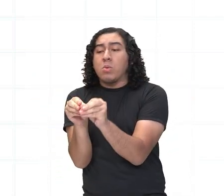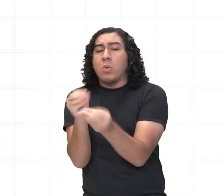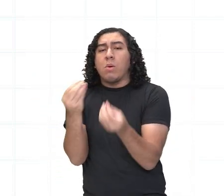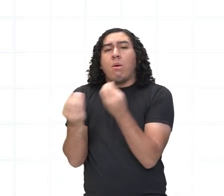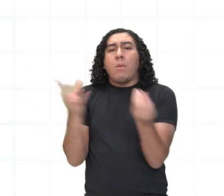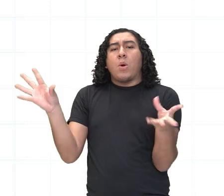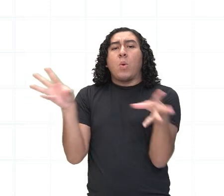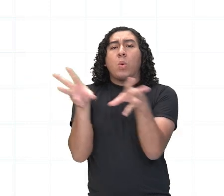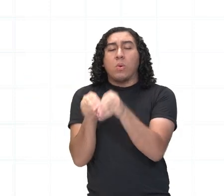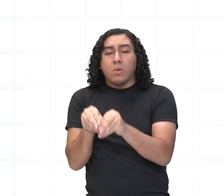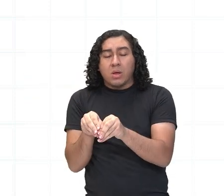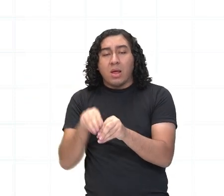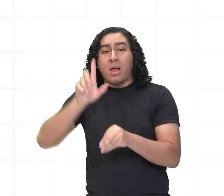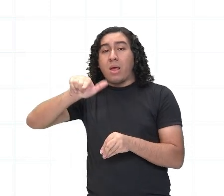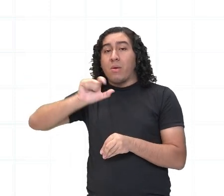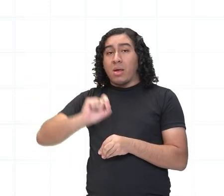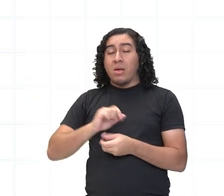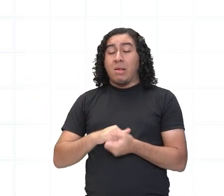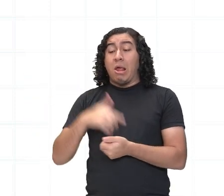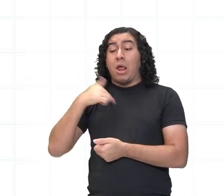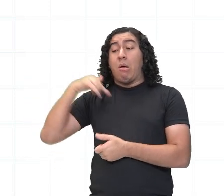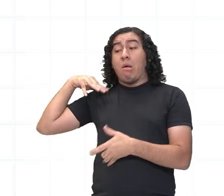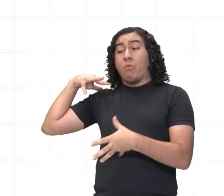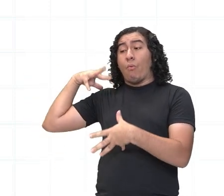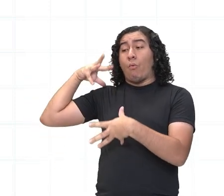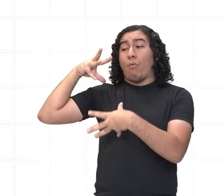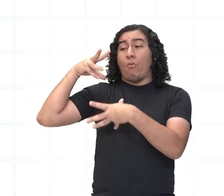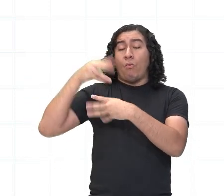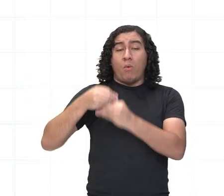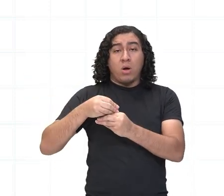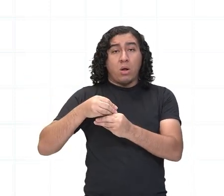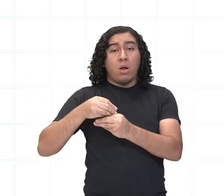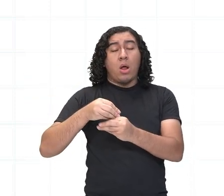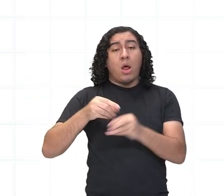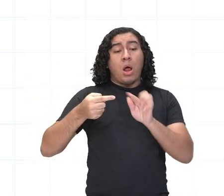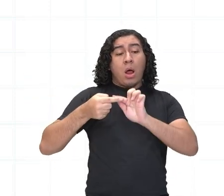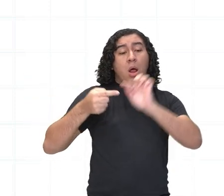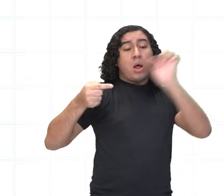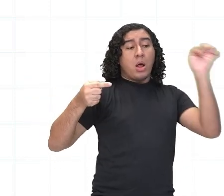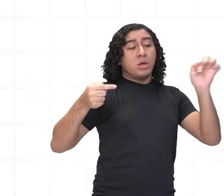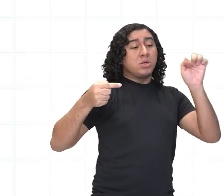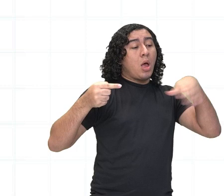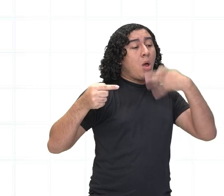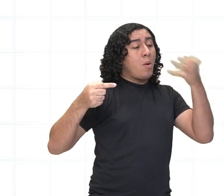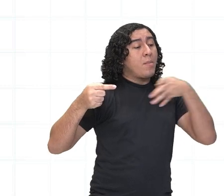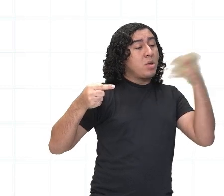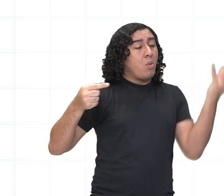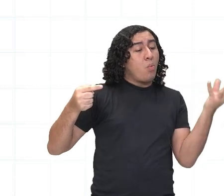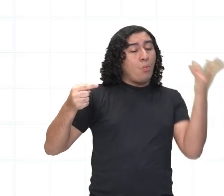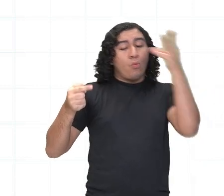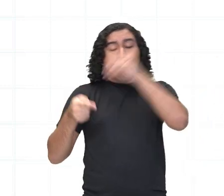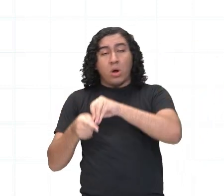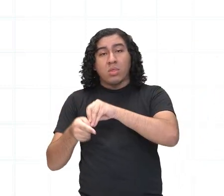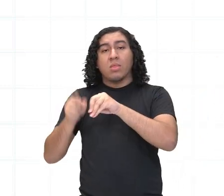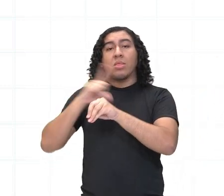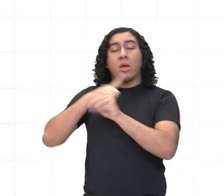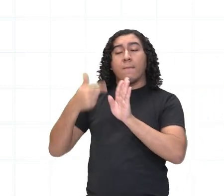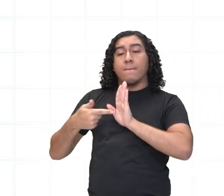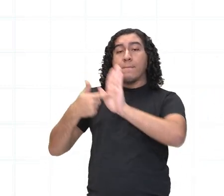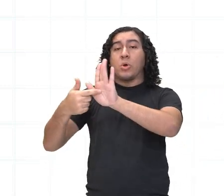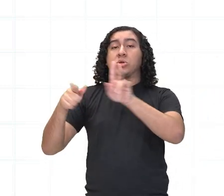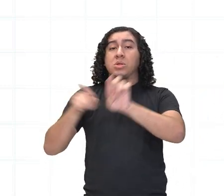de opinião? É a parte em que eu reitero a minha opinião inicial e que eu apresento